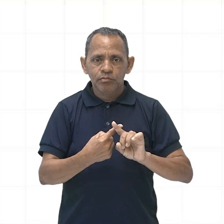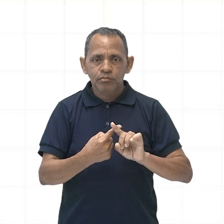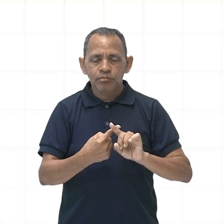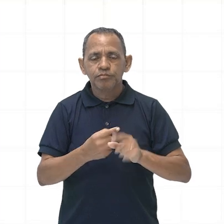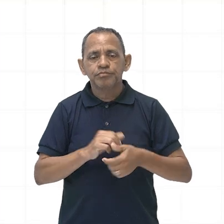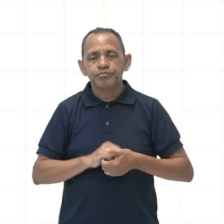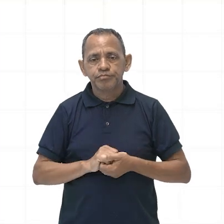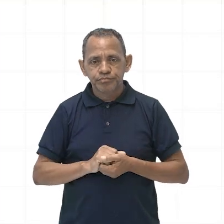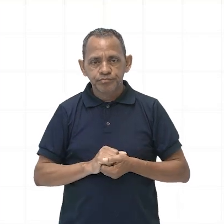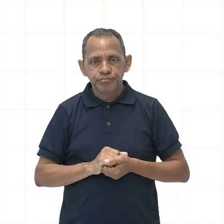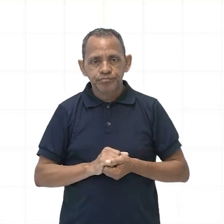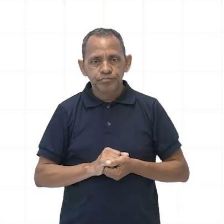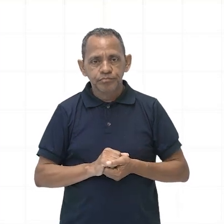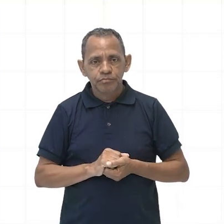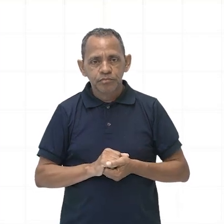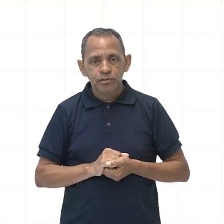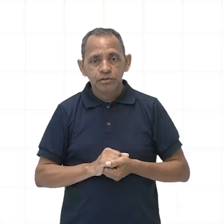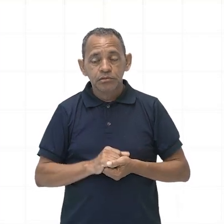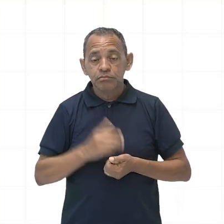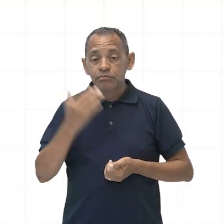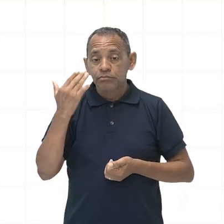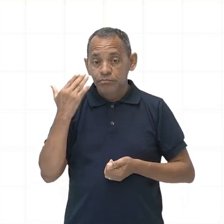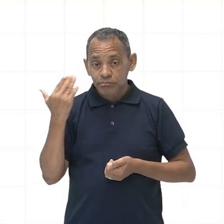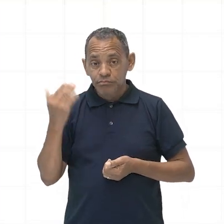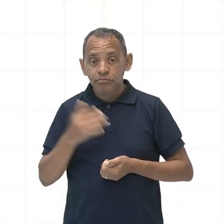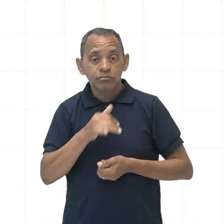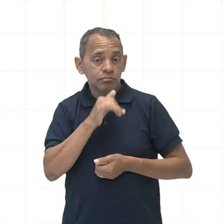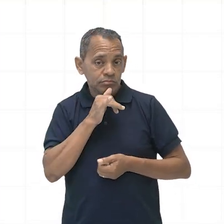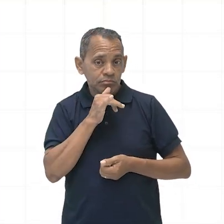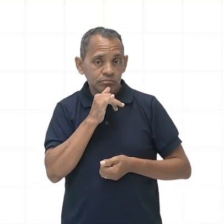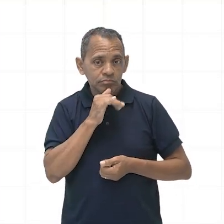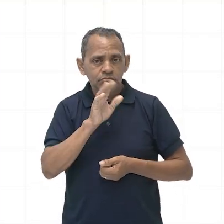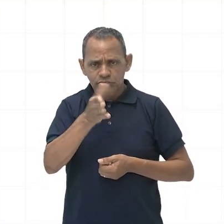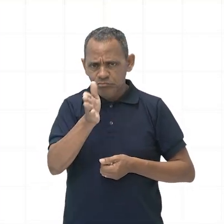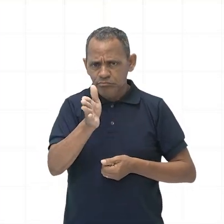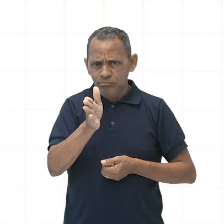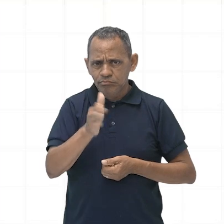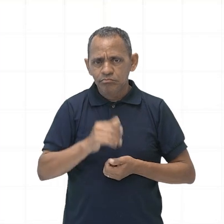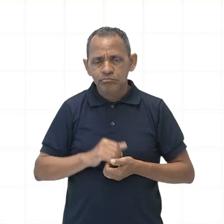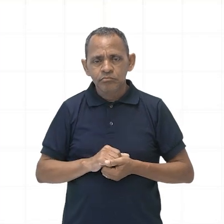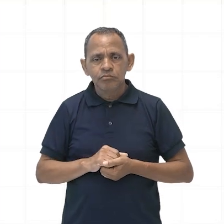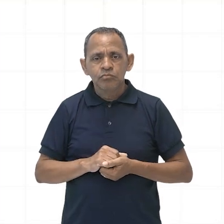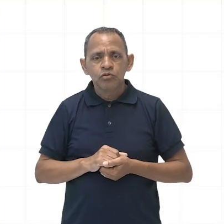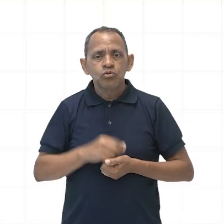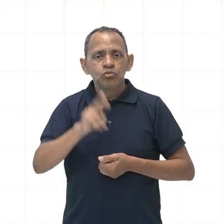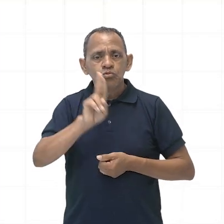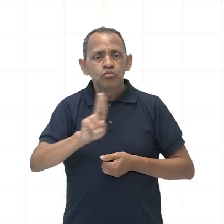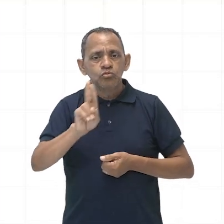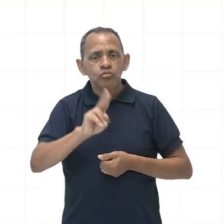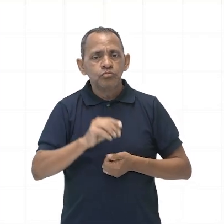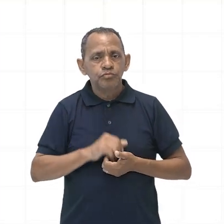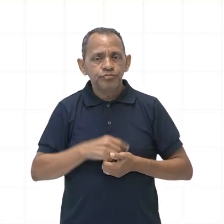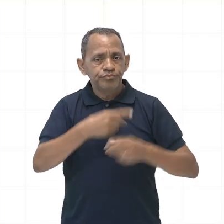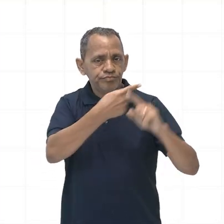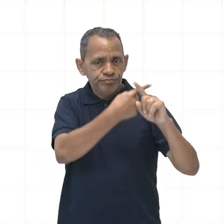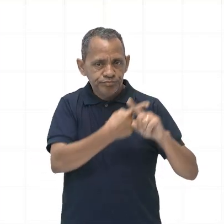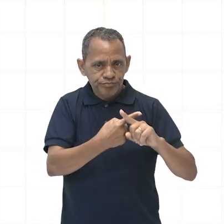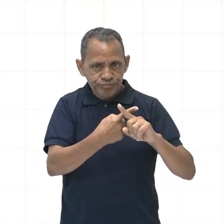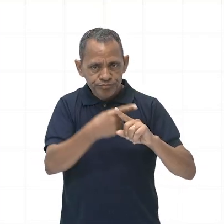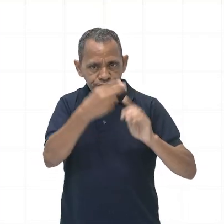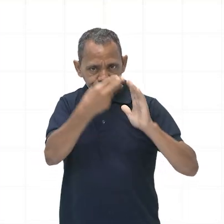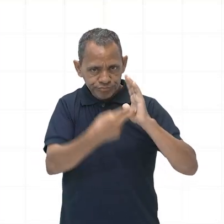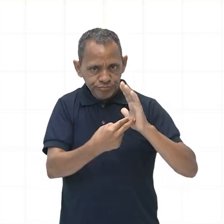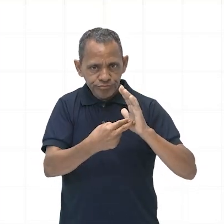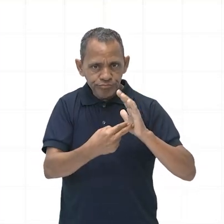multiplicação de potências. Então, só que dessa forma já apliquei a propriedade, certo? Não vou fazer